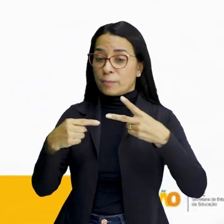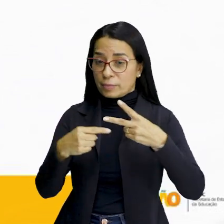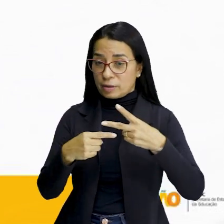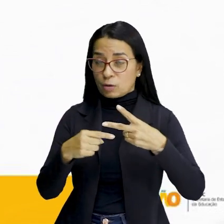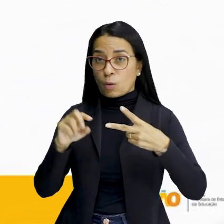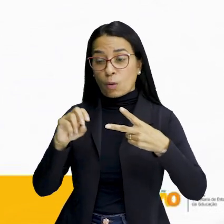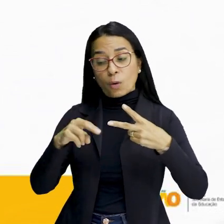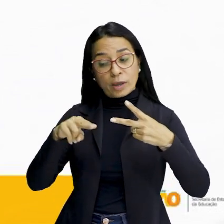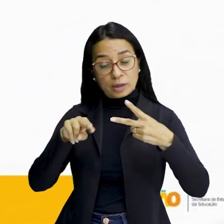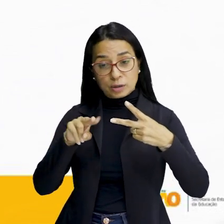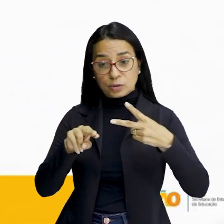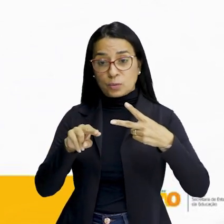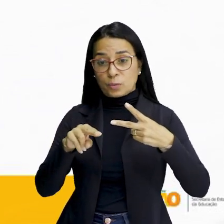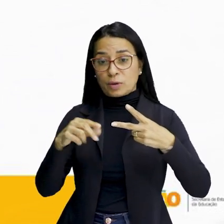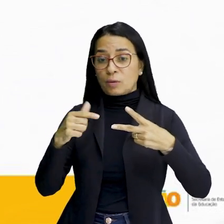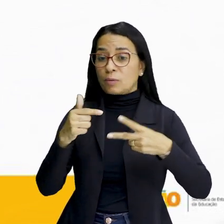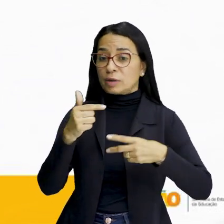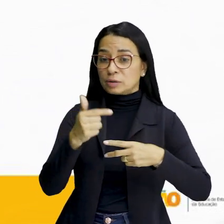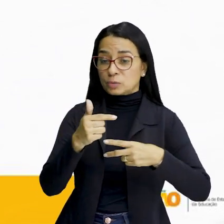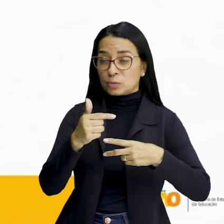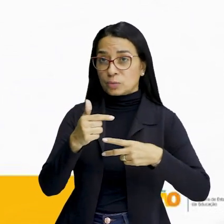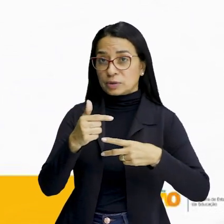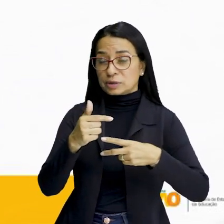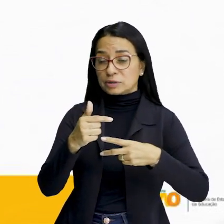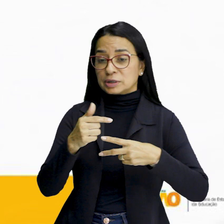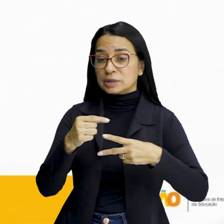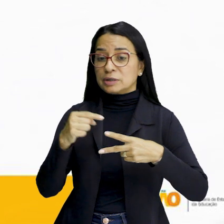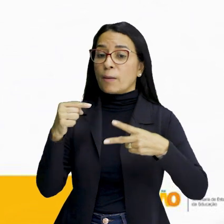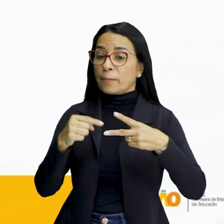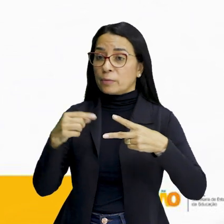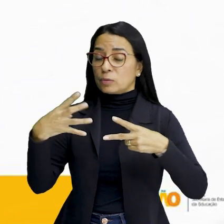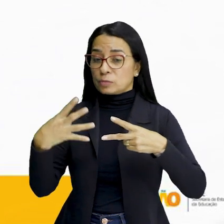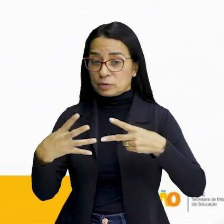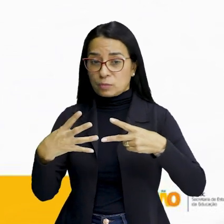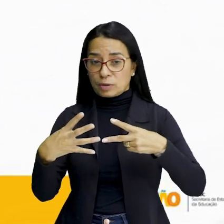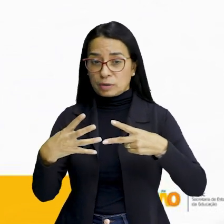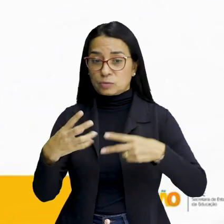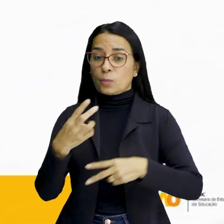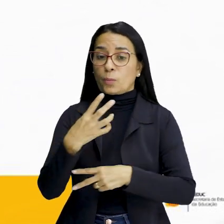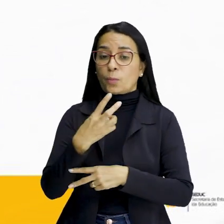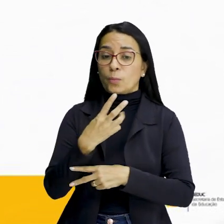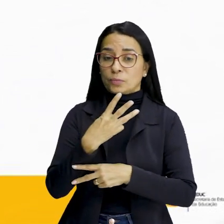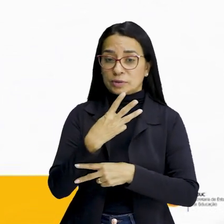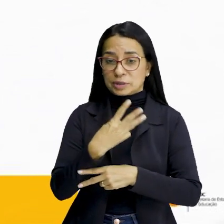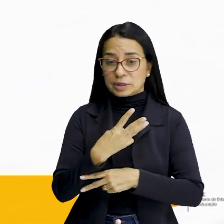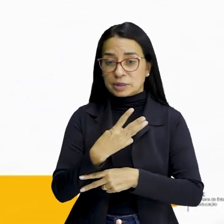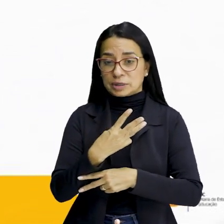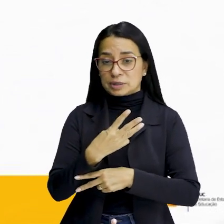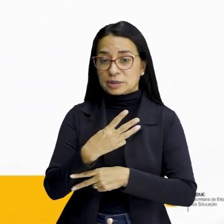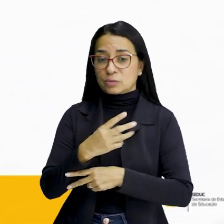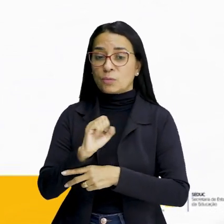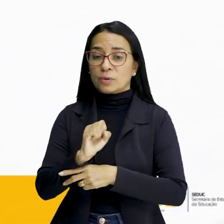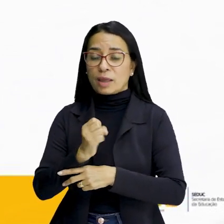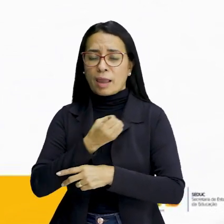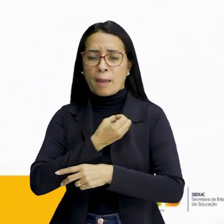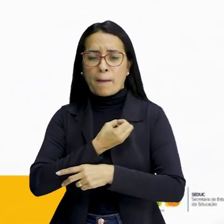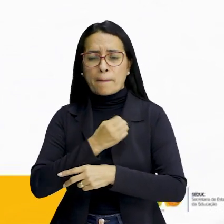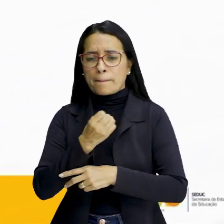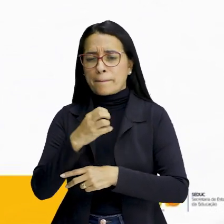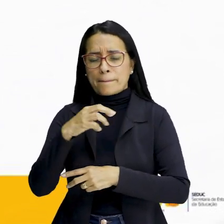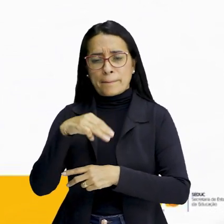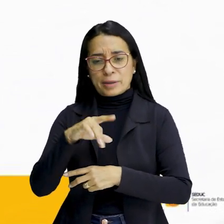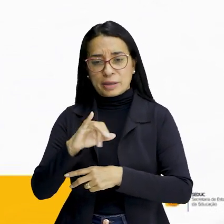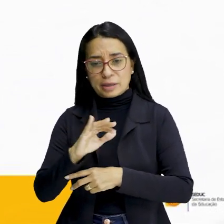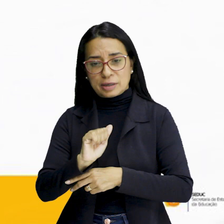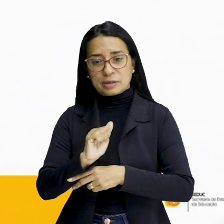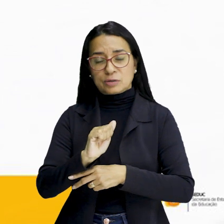ou igual a 2 menor do que 4 é comissão 3 média maior ou igual a